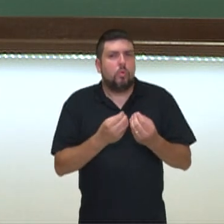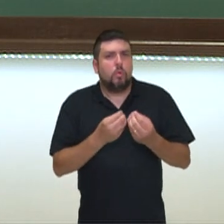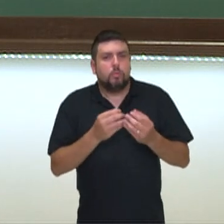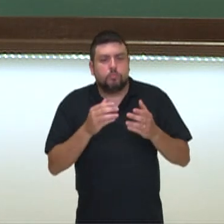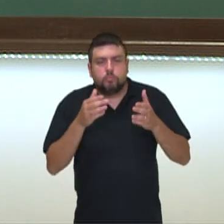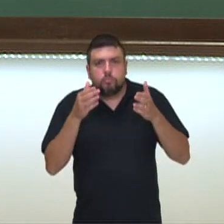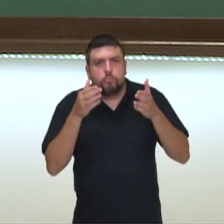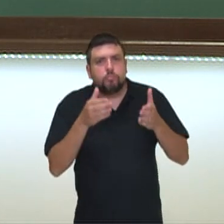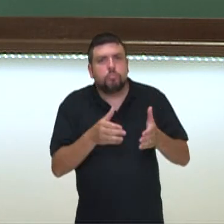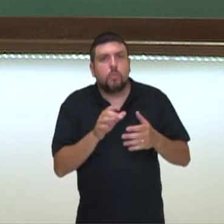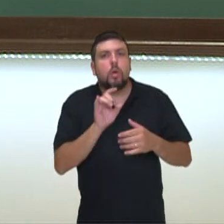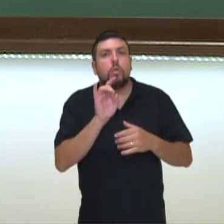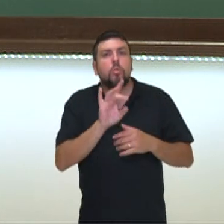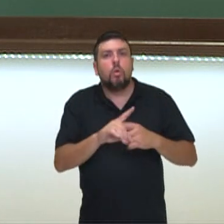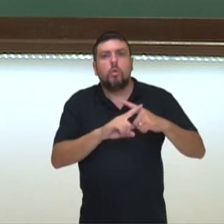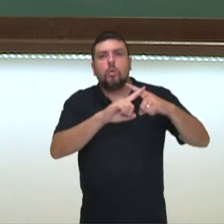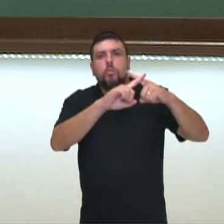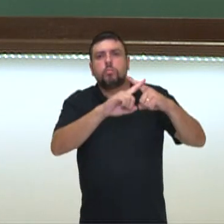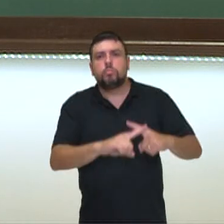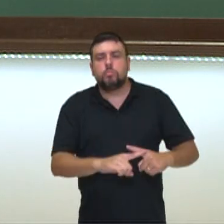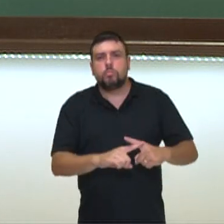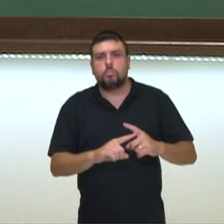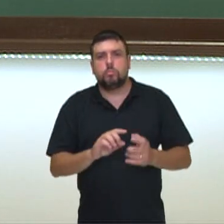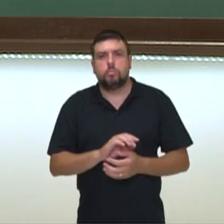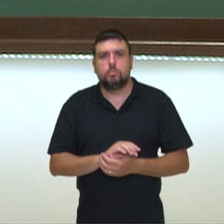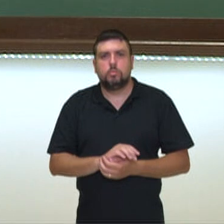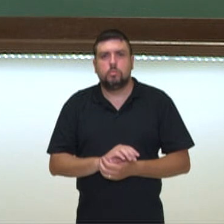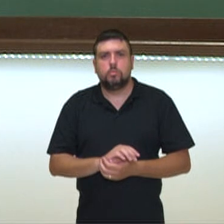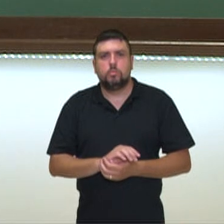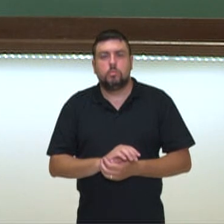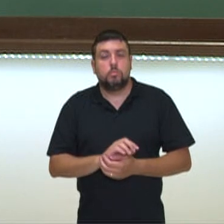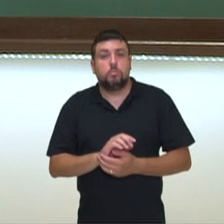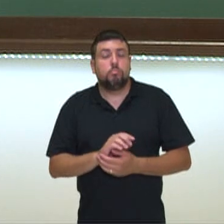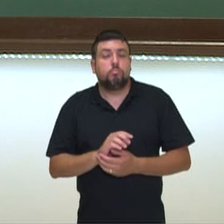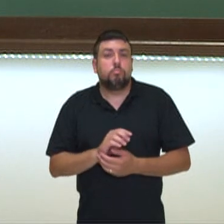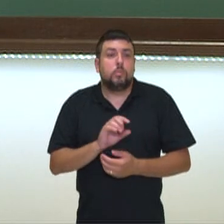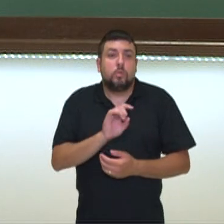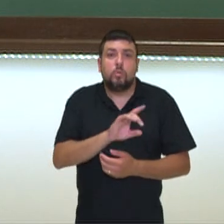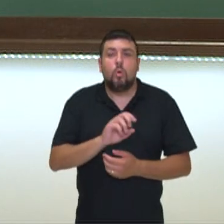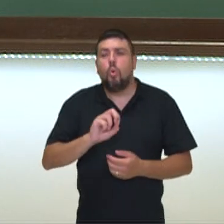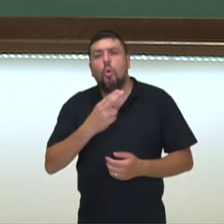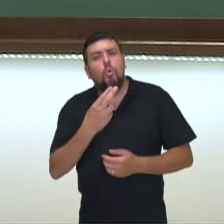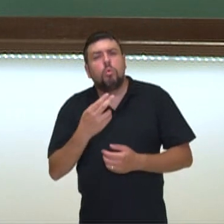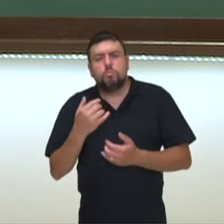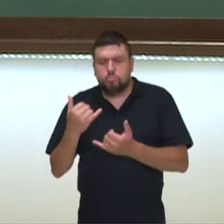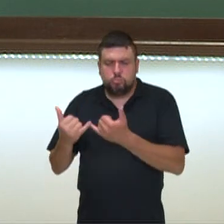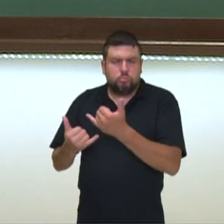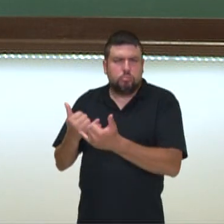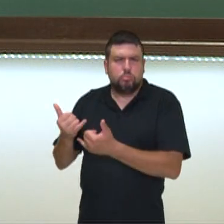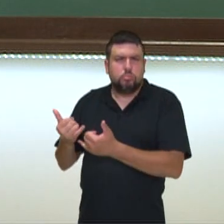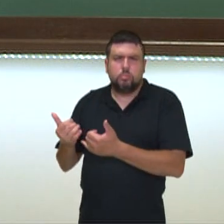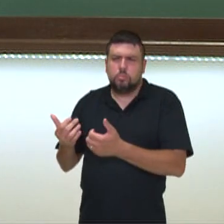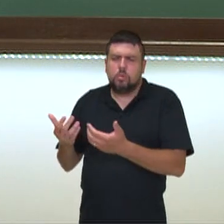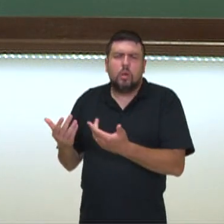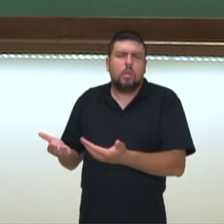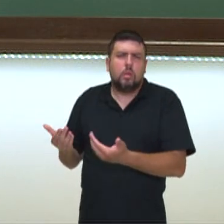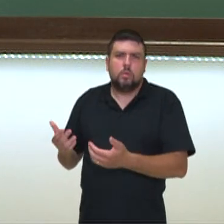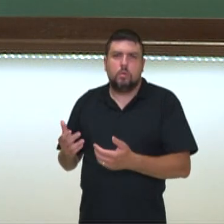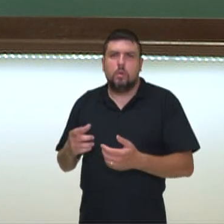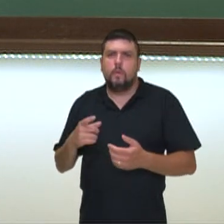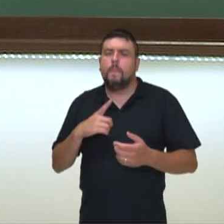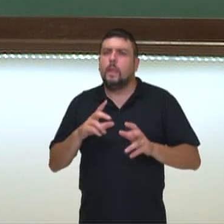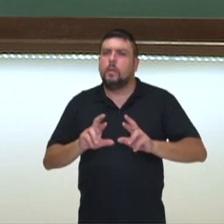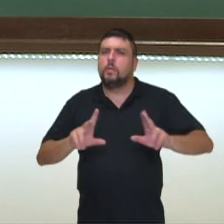né? E muitas vezes fica só nisso, né? Ou uma recreação. Existe uma diferença entre